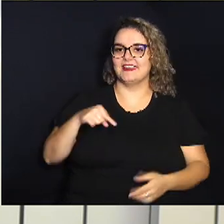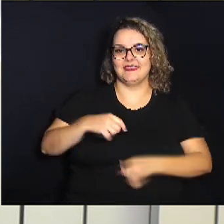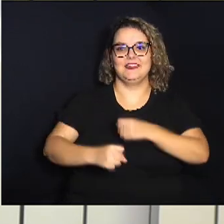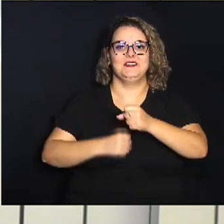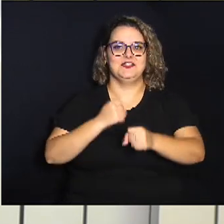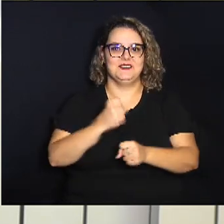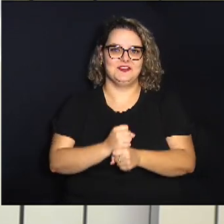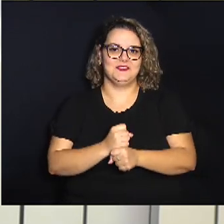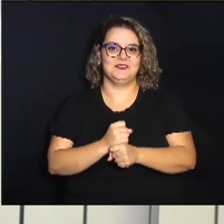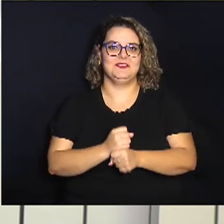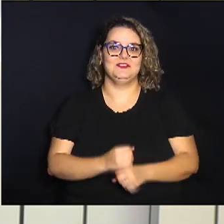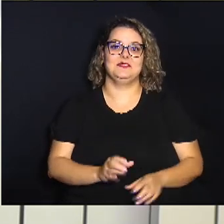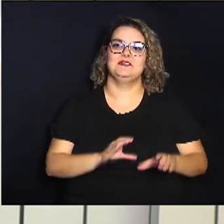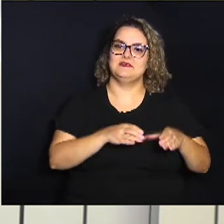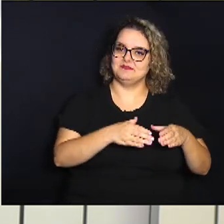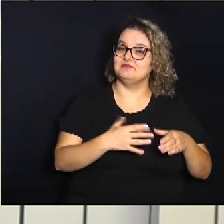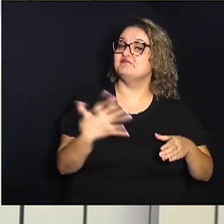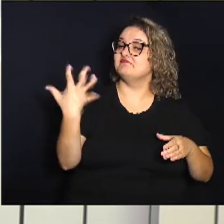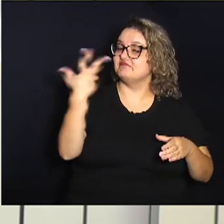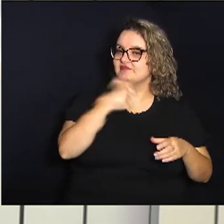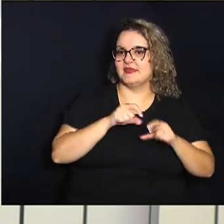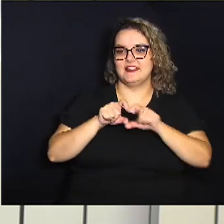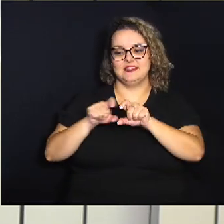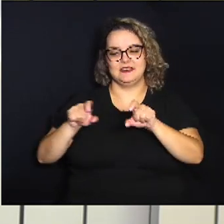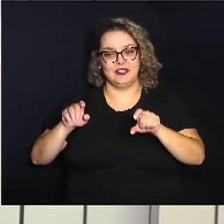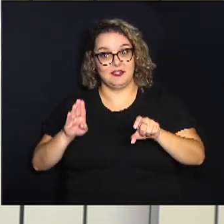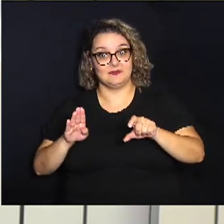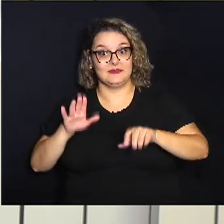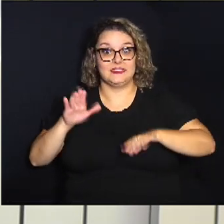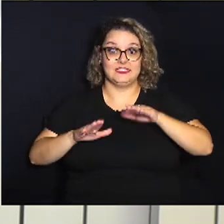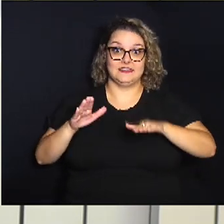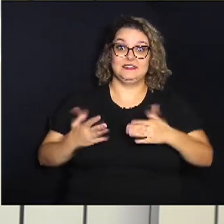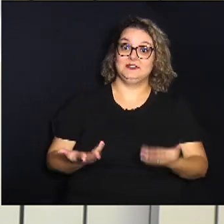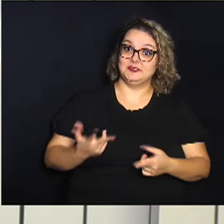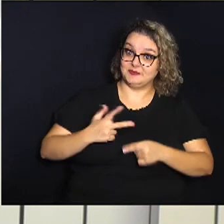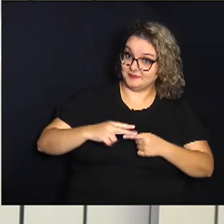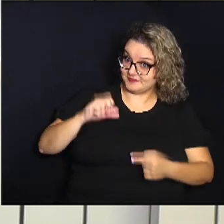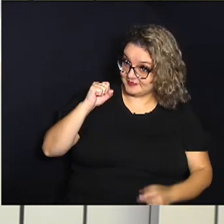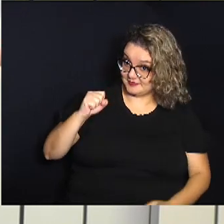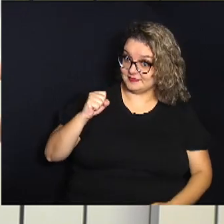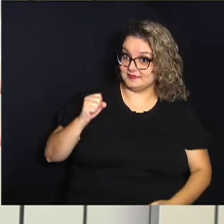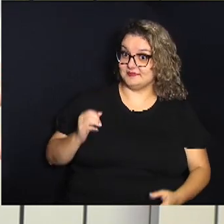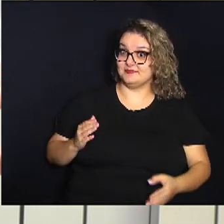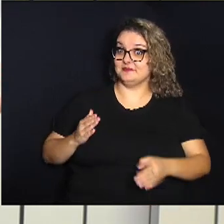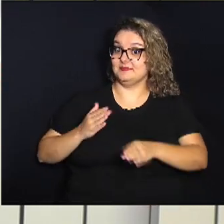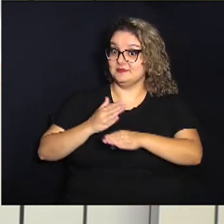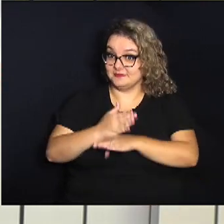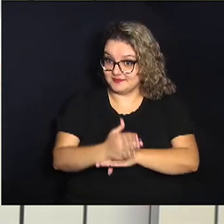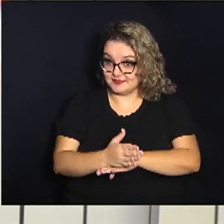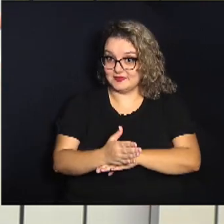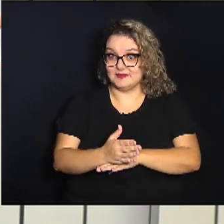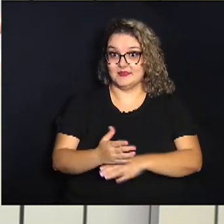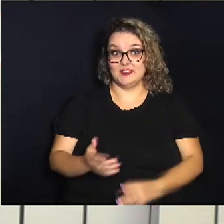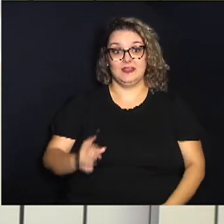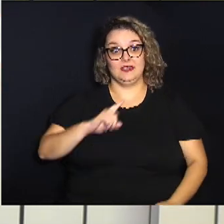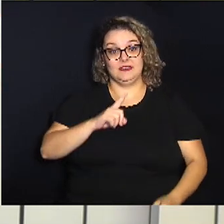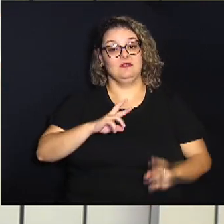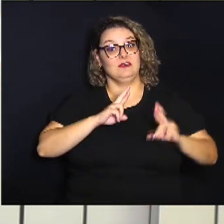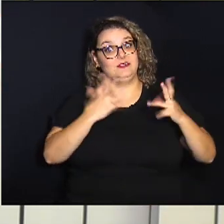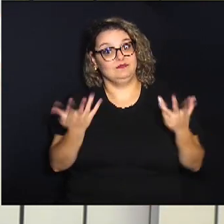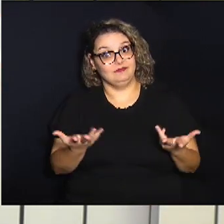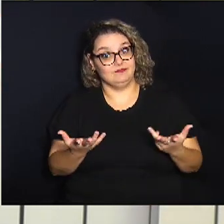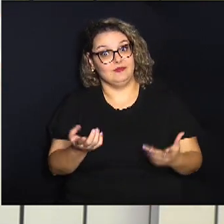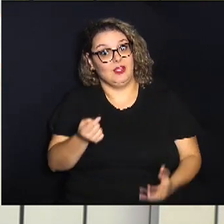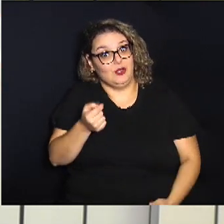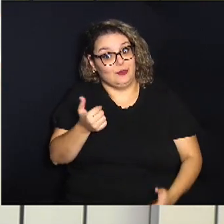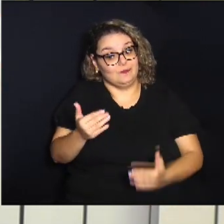o time faça bonito na Série B quem sabe não conquiste o acesso que seria inesperado já que o time quase